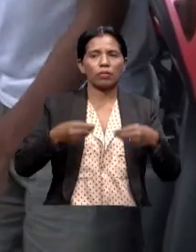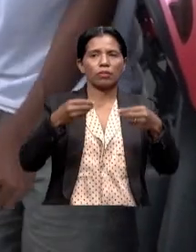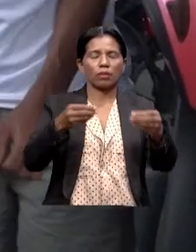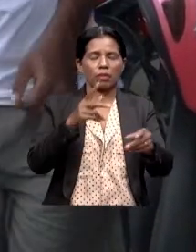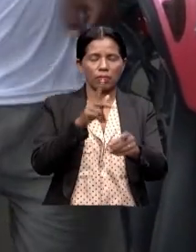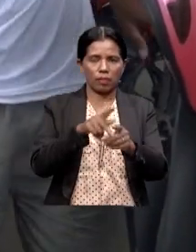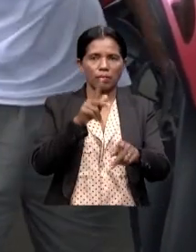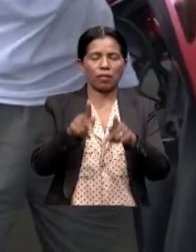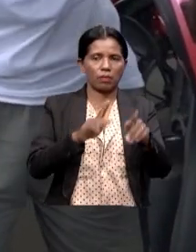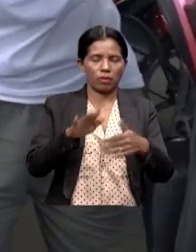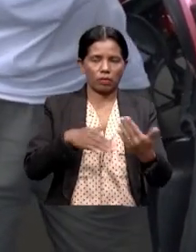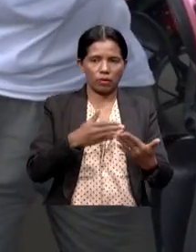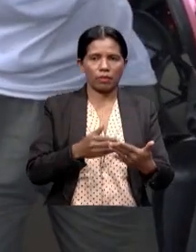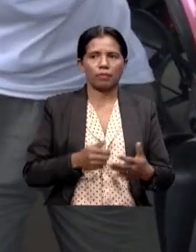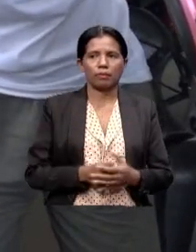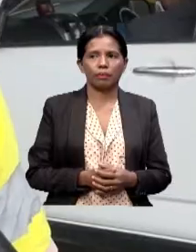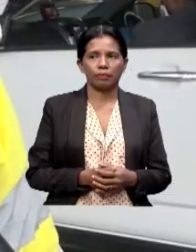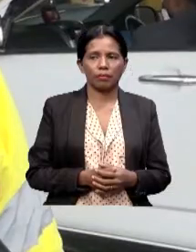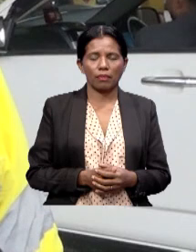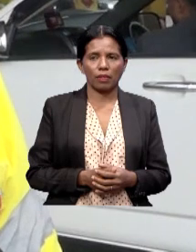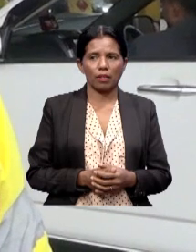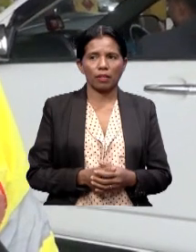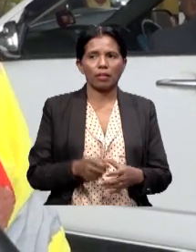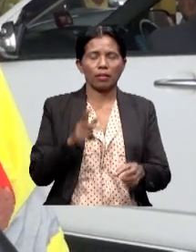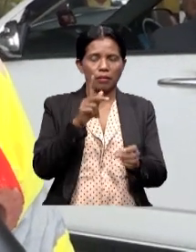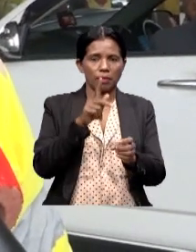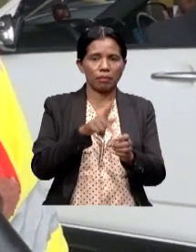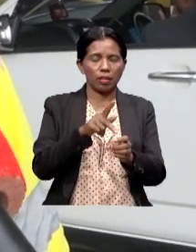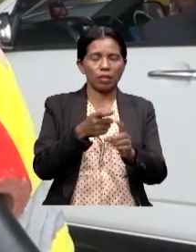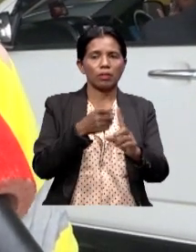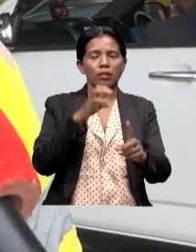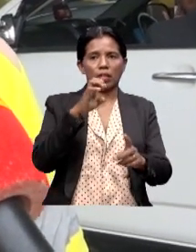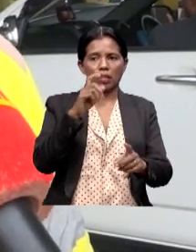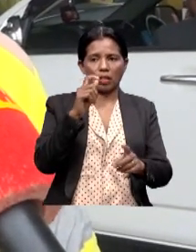para público. Estoque mina, hoje, Eto Nianne,